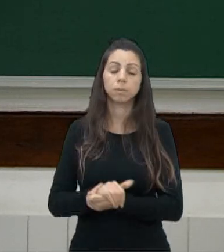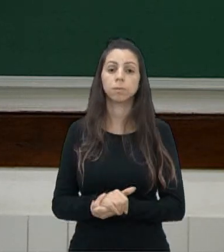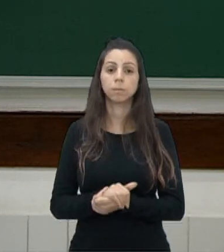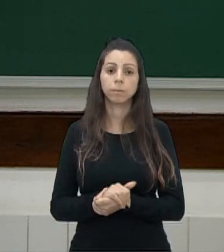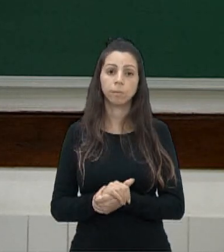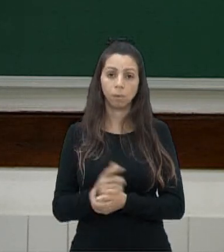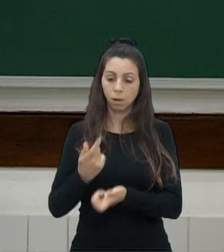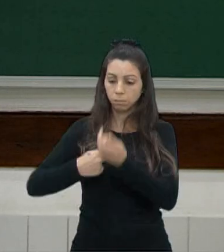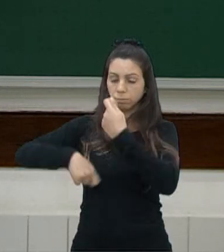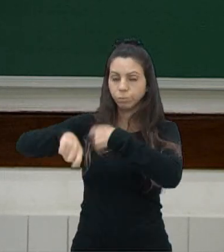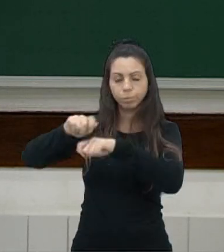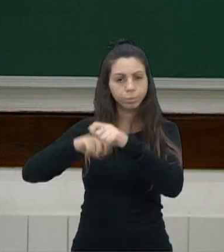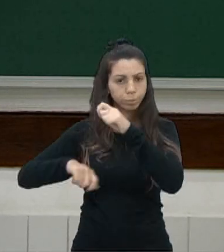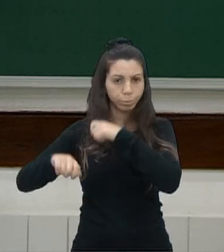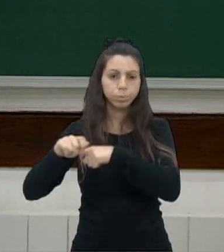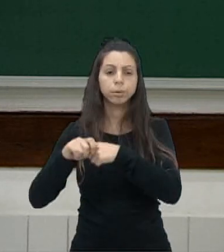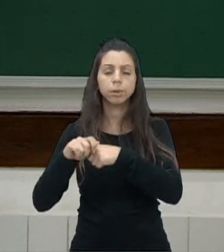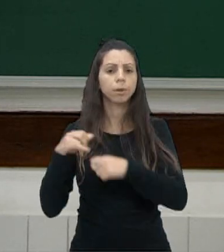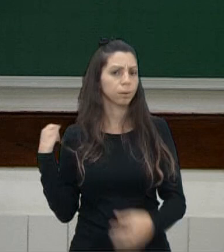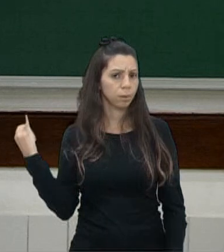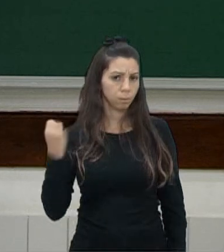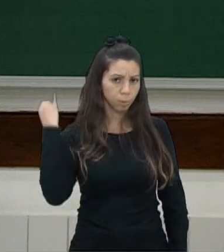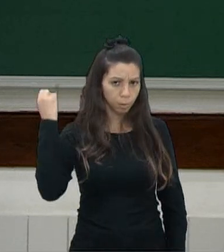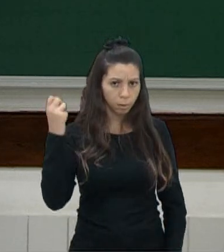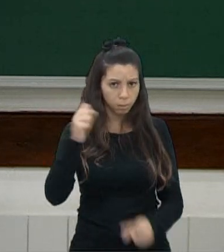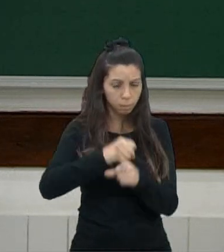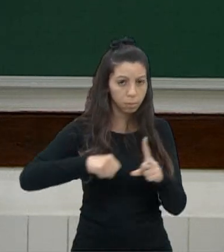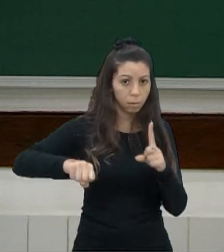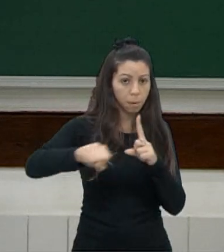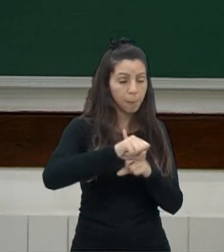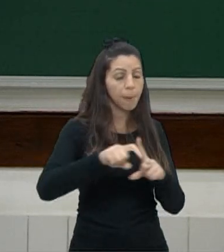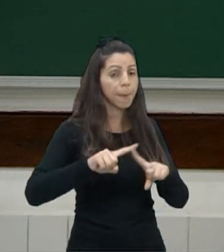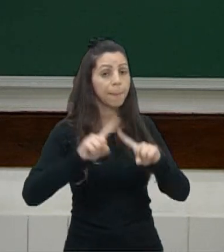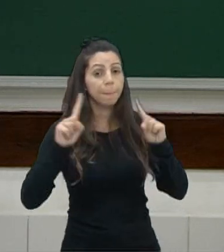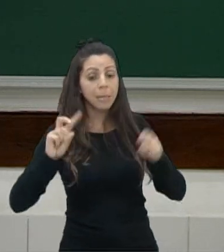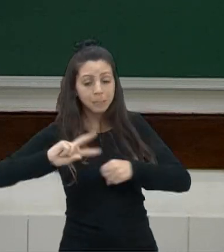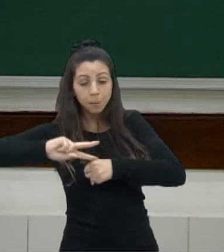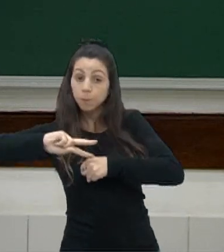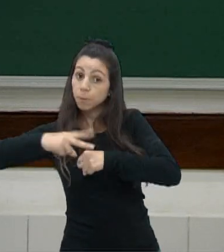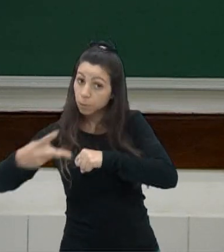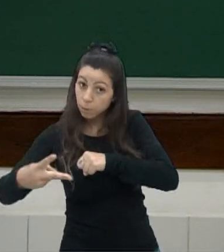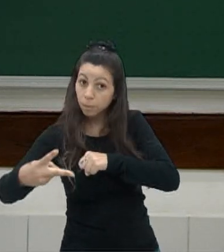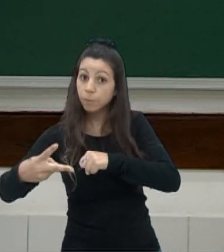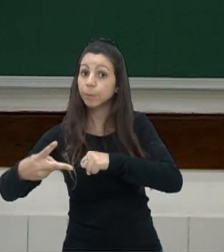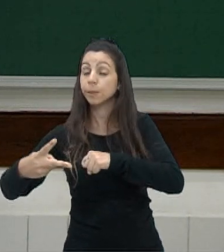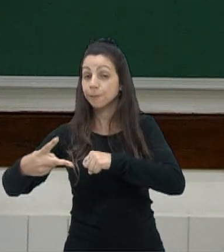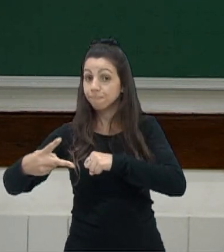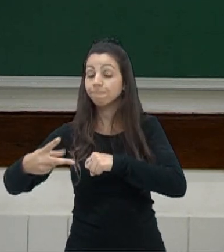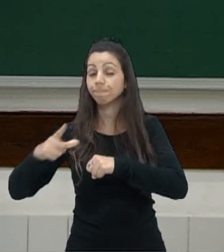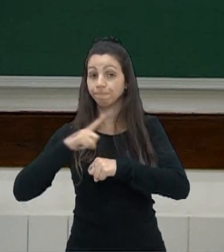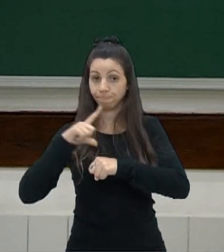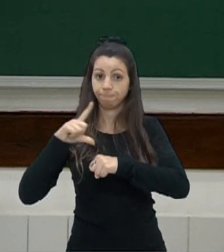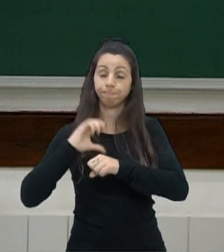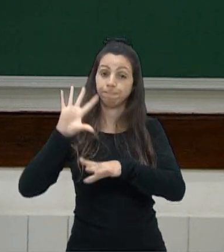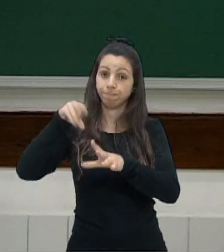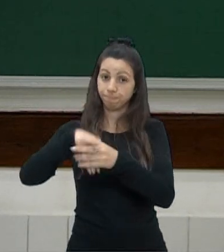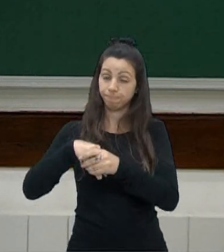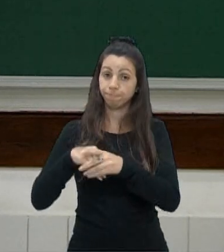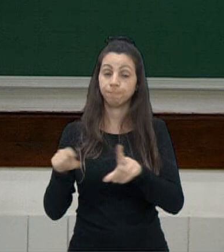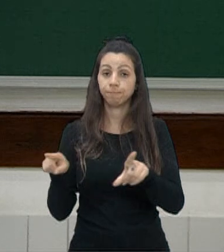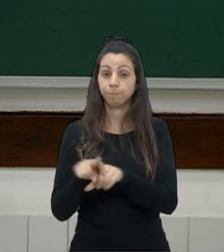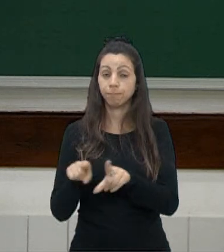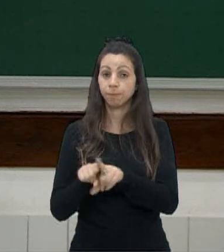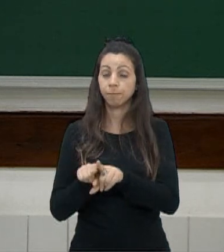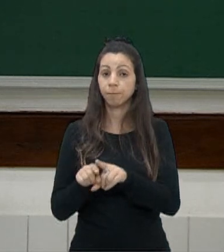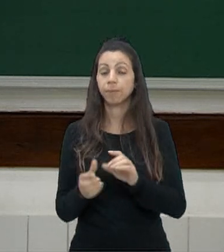atividade econômica muito importante para a nossa sociedade, mas ela causa uma série de impactos. E ela também promove a produção de